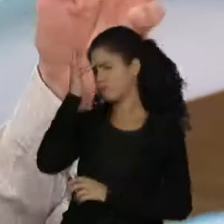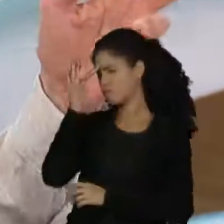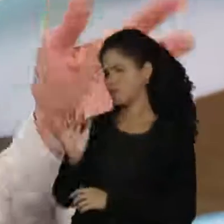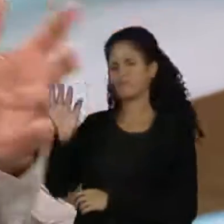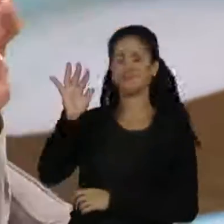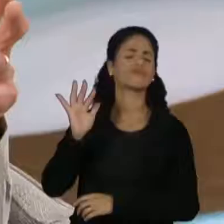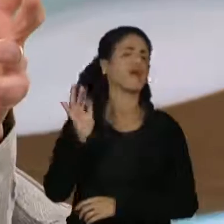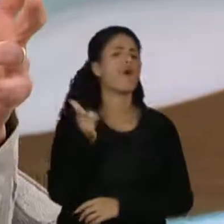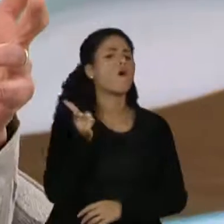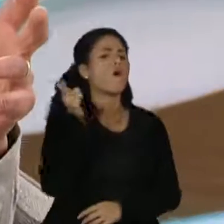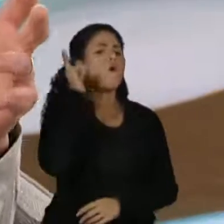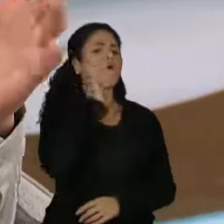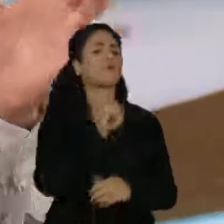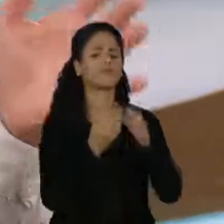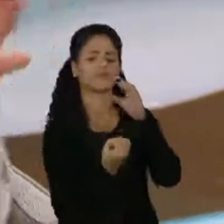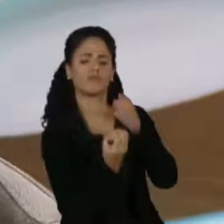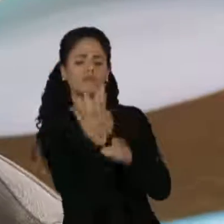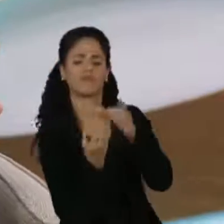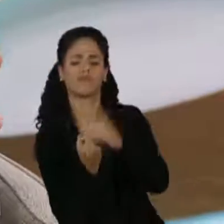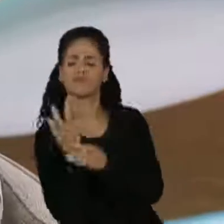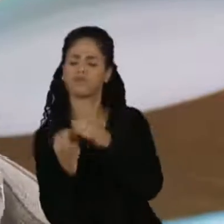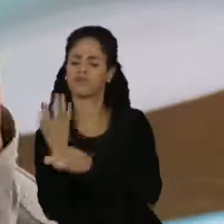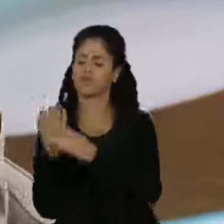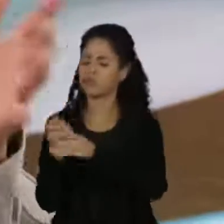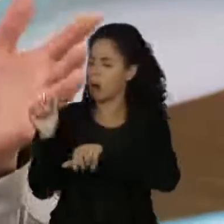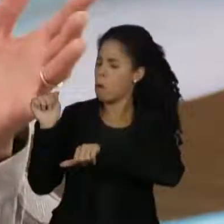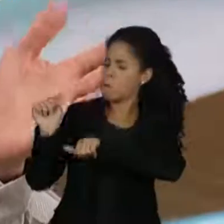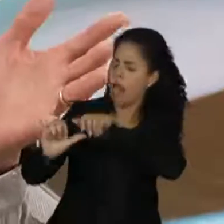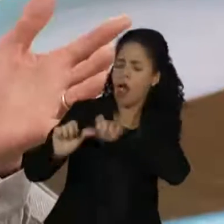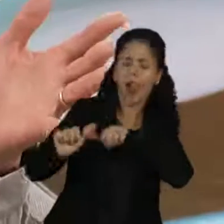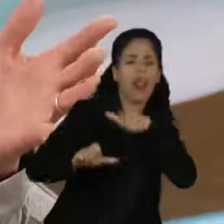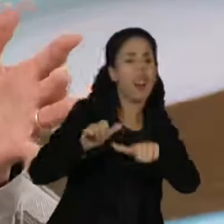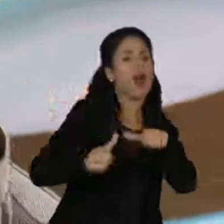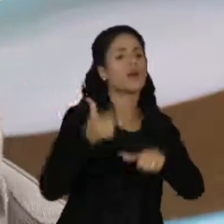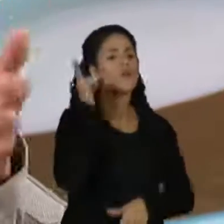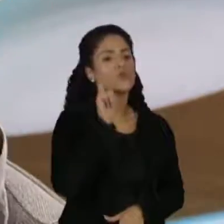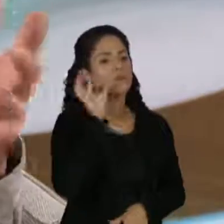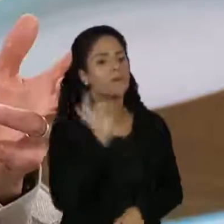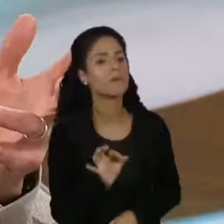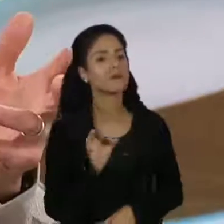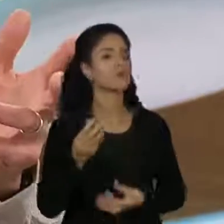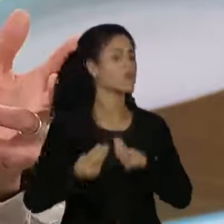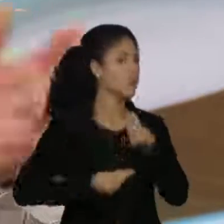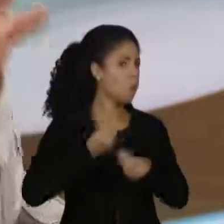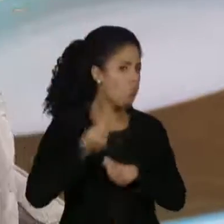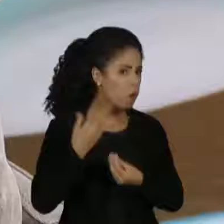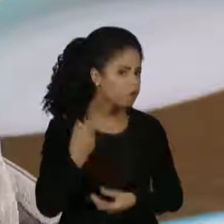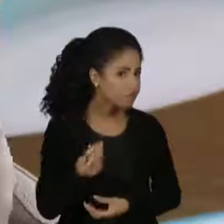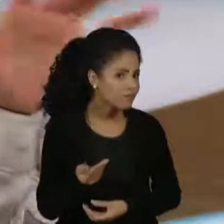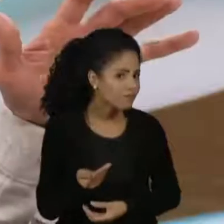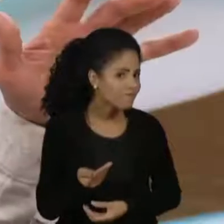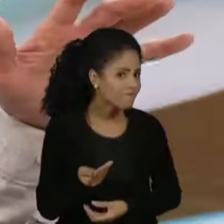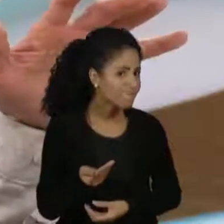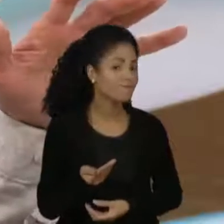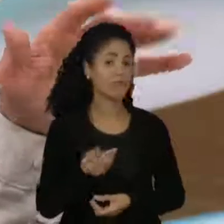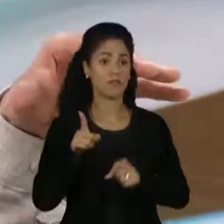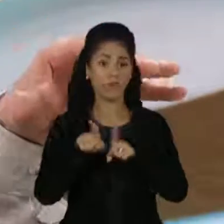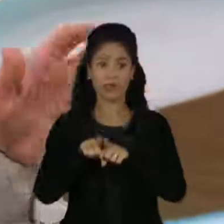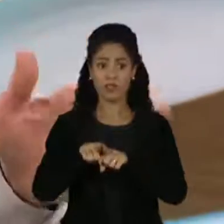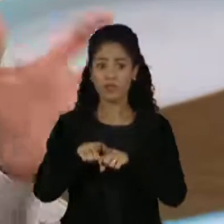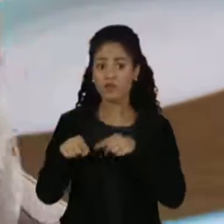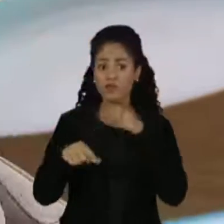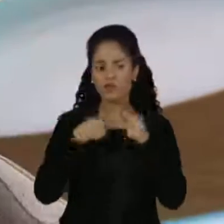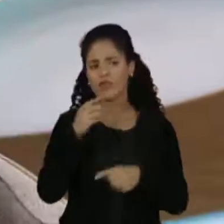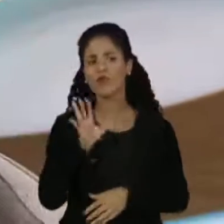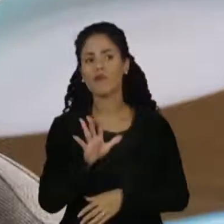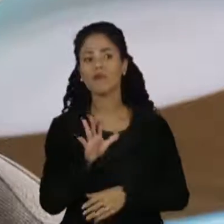que criaram realmente mudanças de paradigma, né? De como a gente vê o universo, sem a menor dúvida.